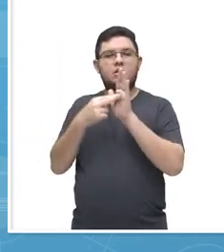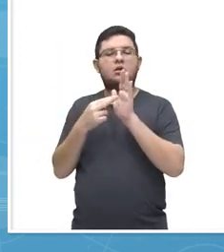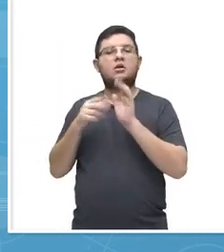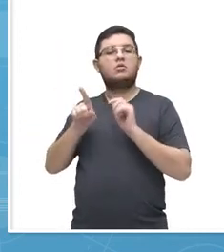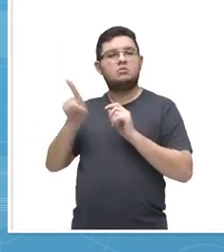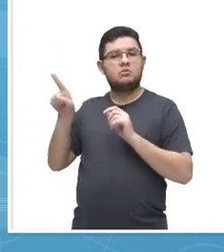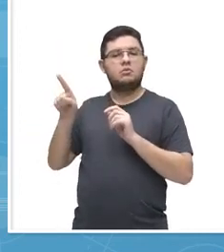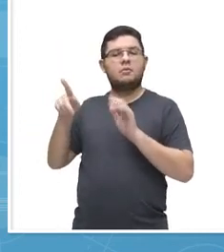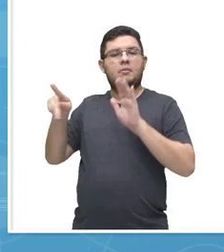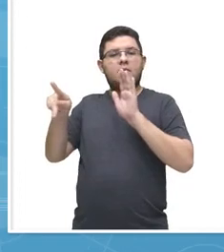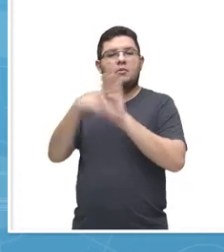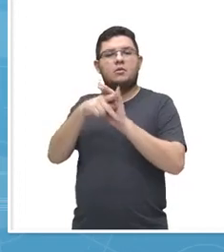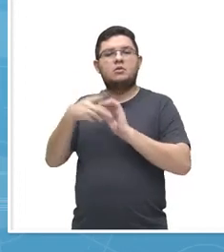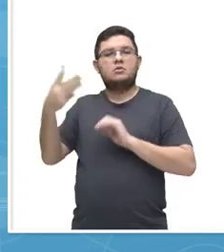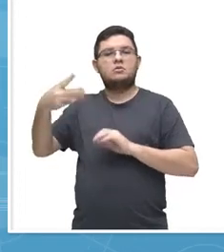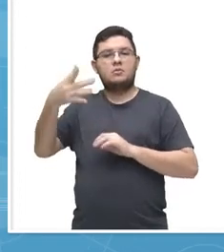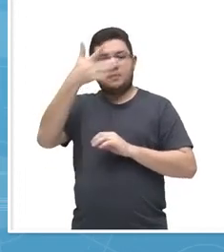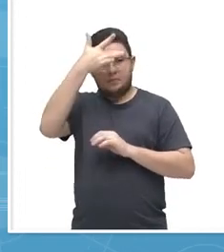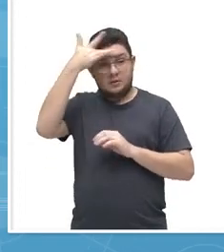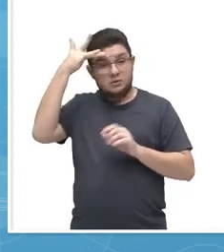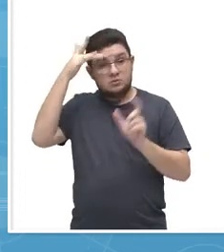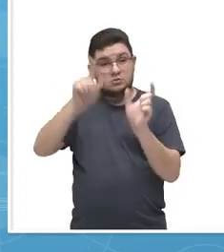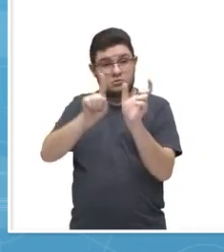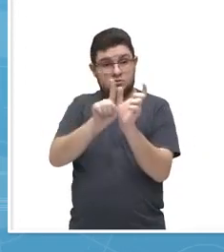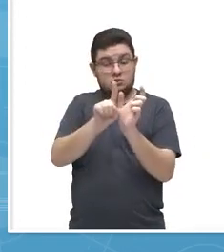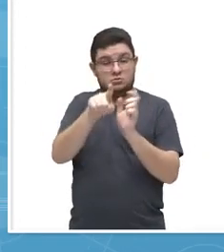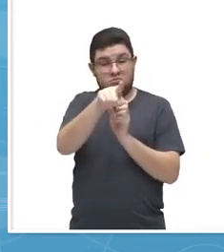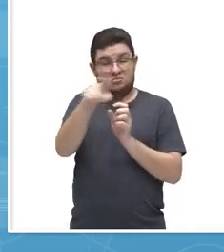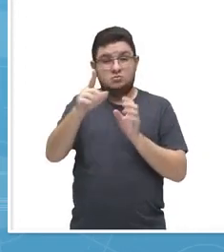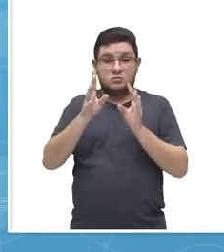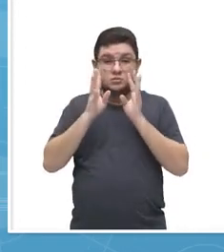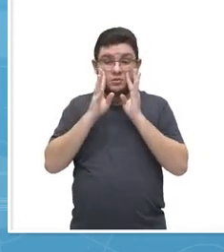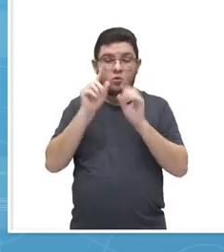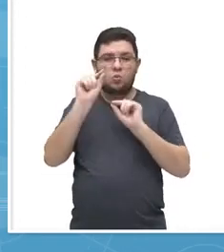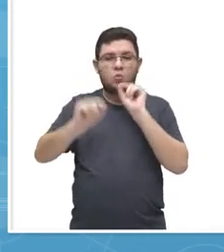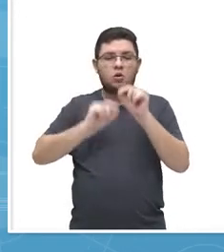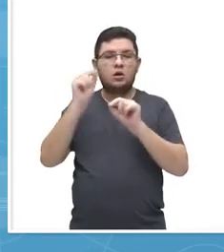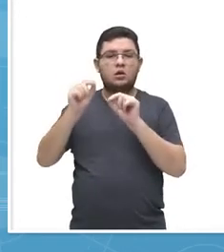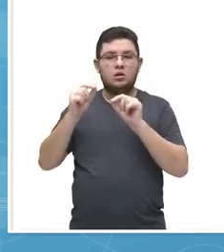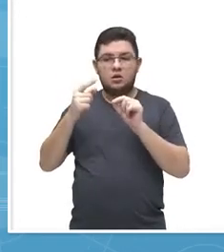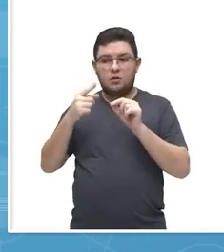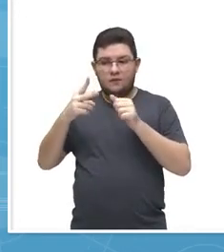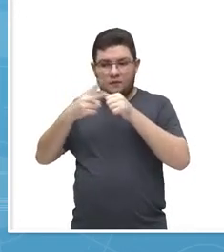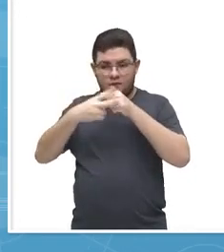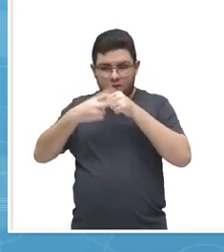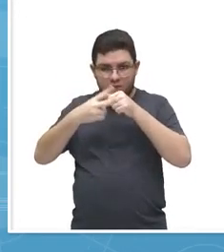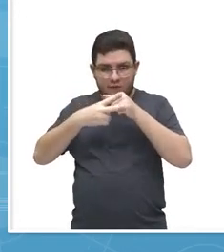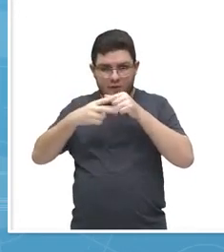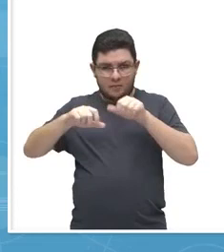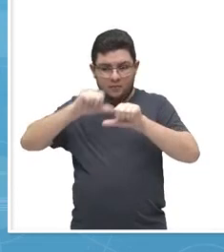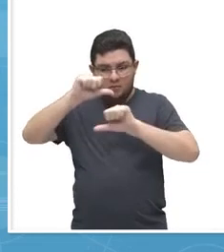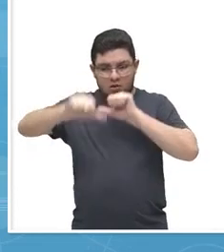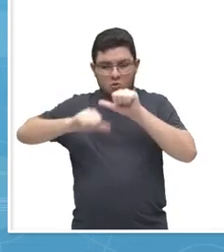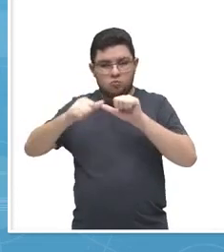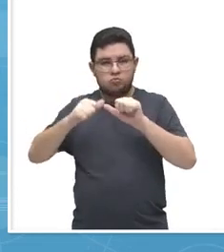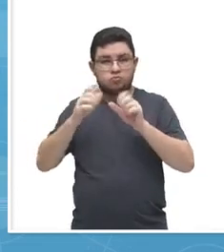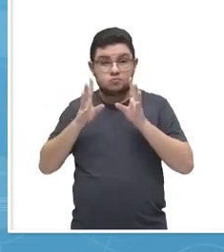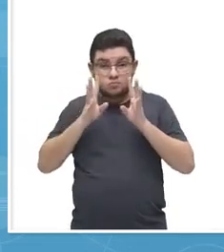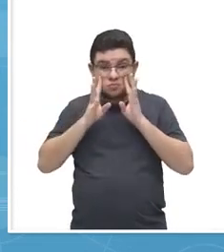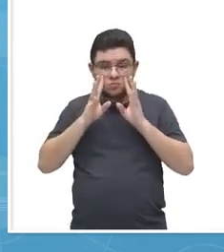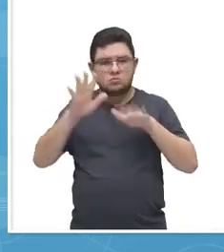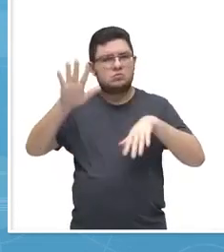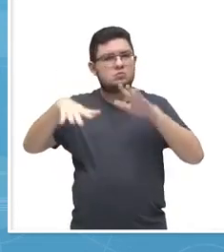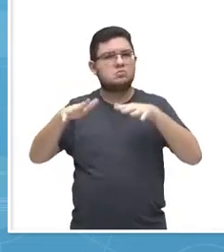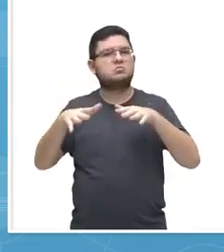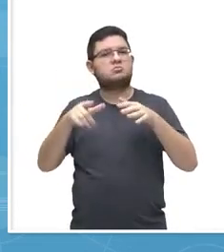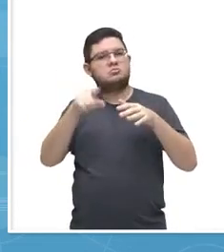temos da terceira pessoa do singular. Fiquem bem atentos na hora que você vai analisar esses verbos, tá, people? Porque às vezes confunde,